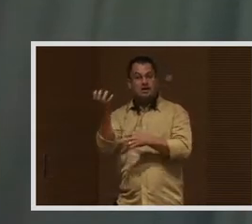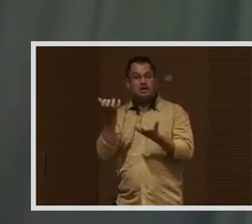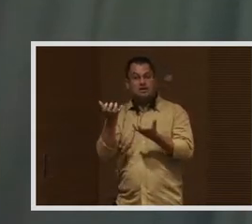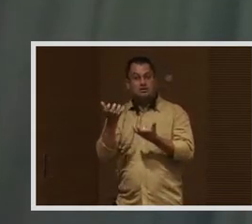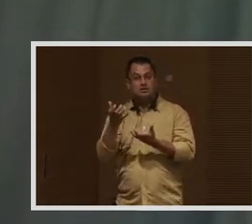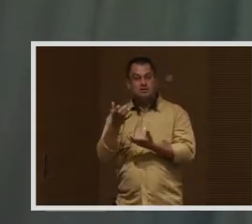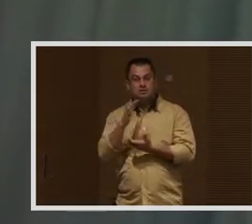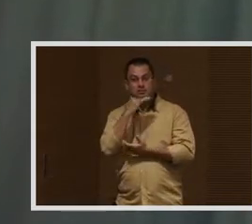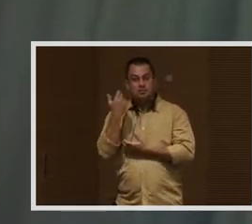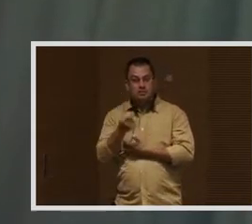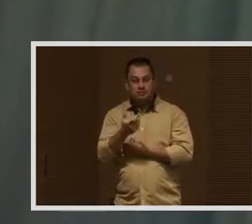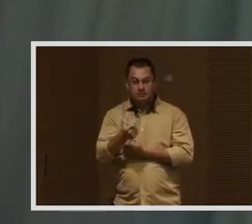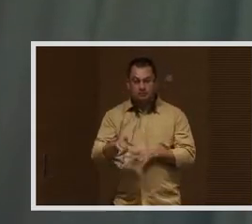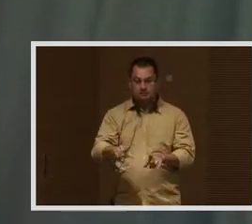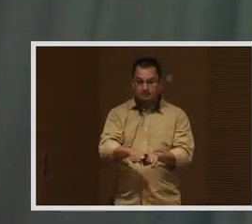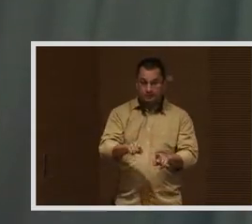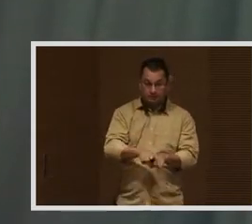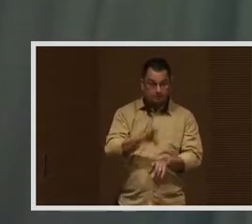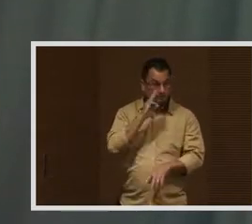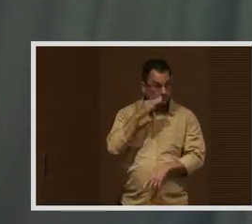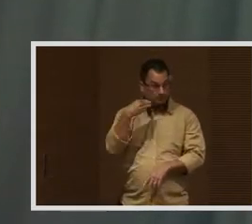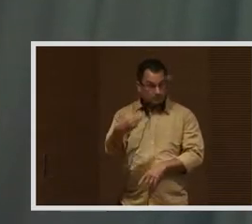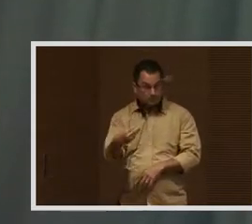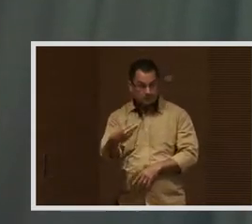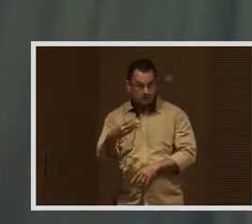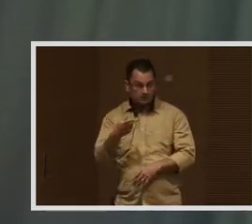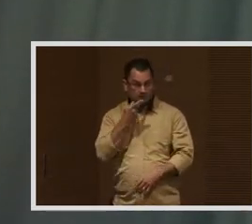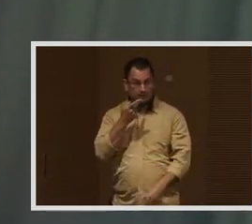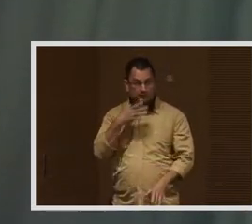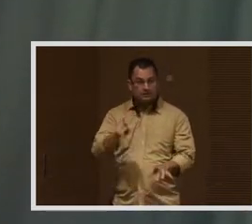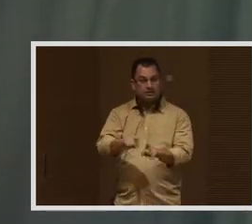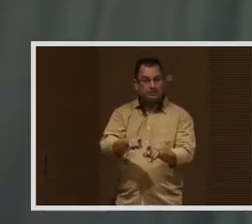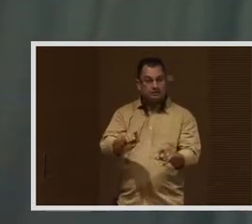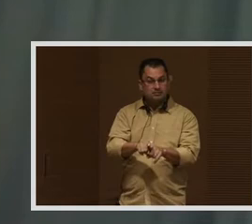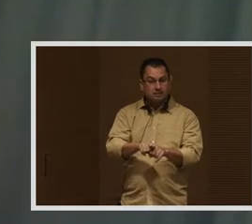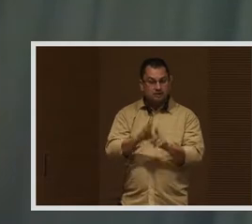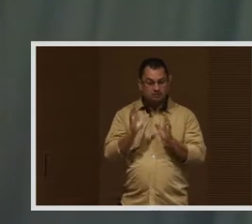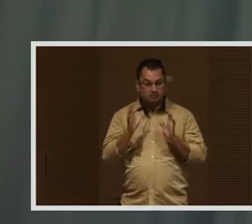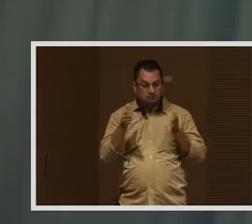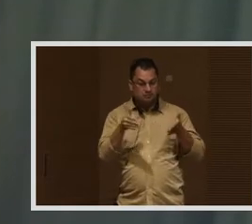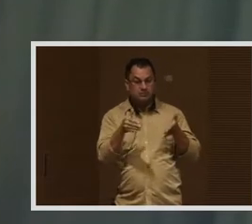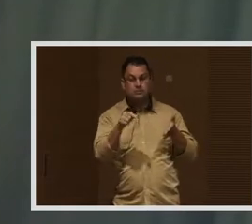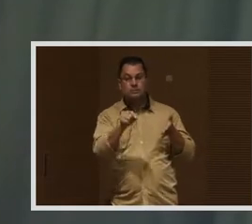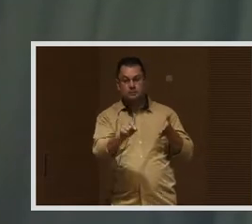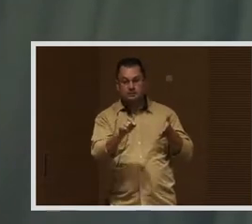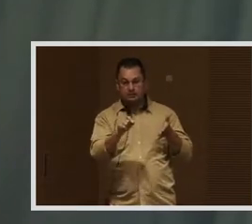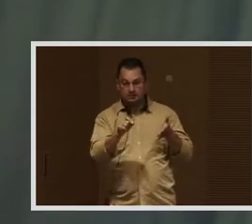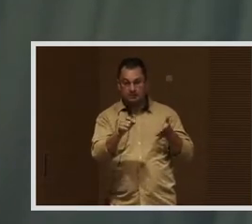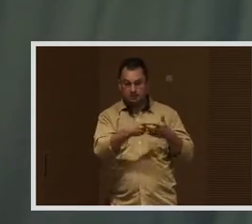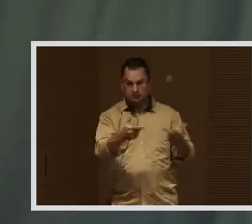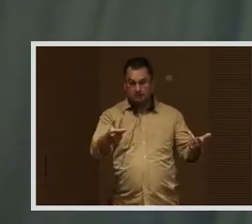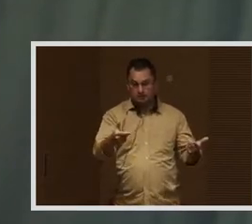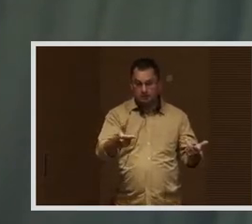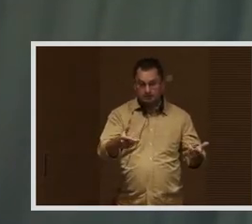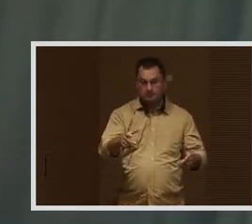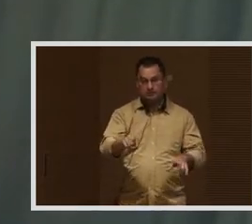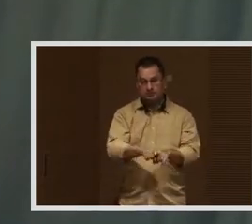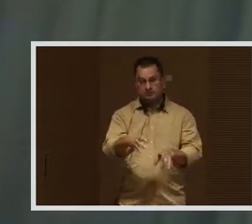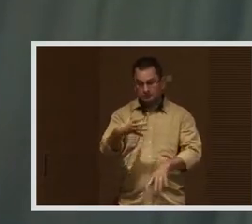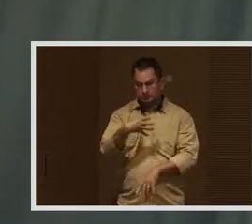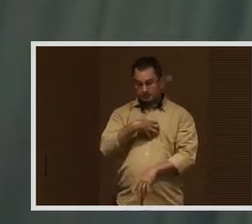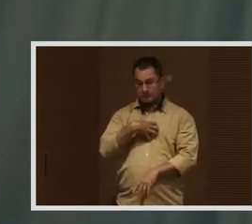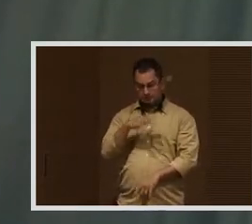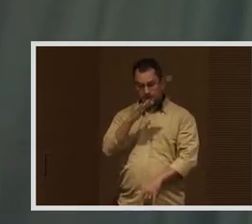também com Marx, é preciso dizer, a prestar atenção nas aparentes incongruências. Sinto-me